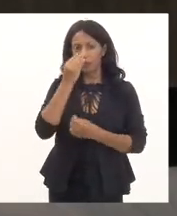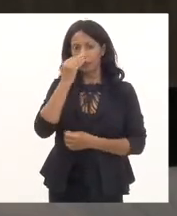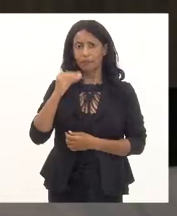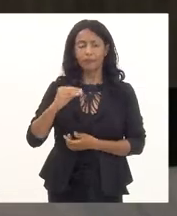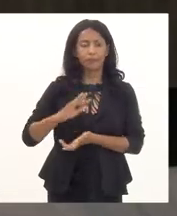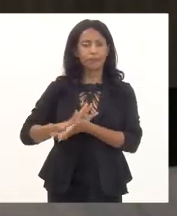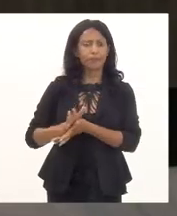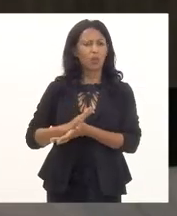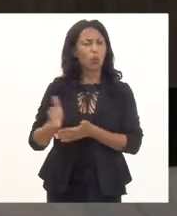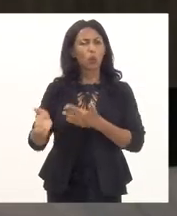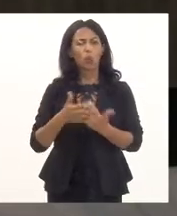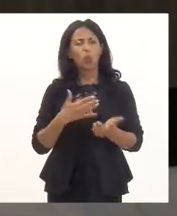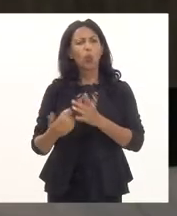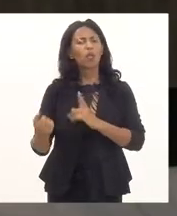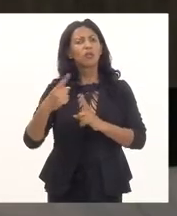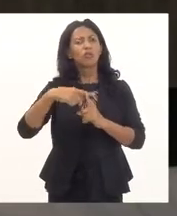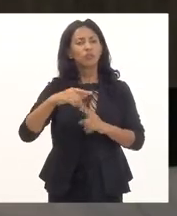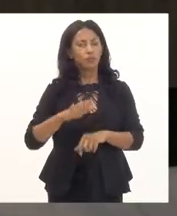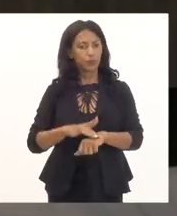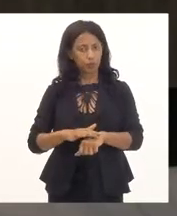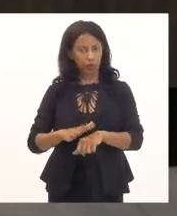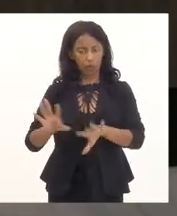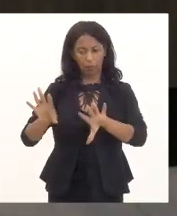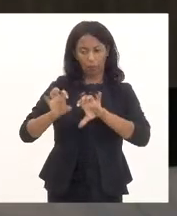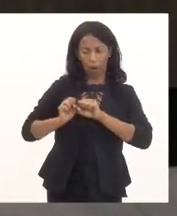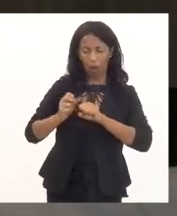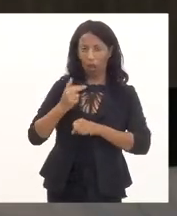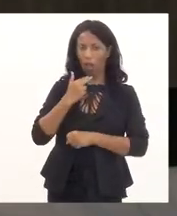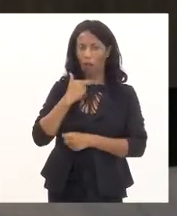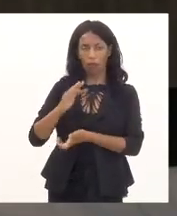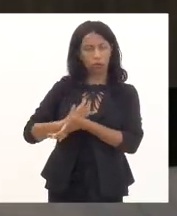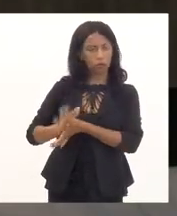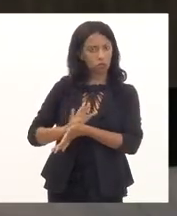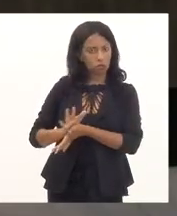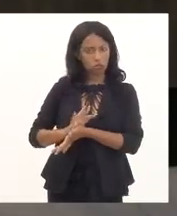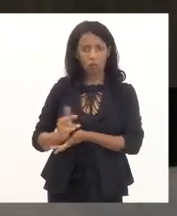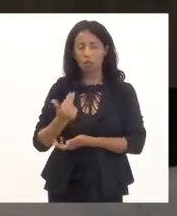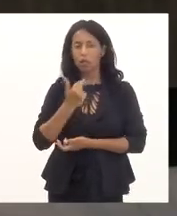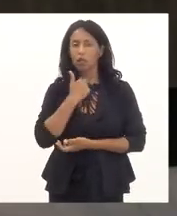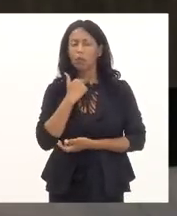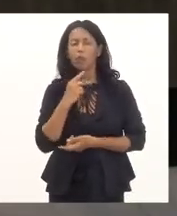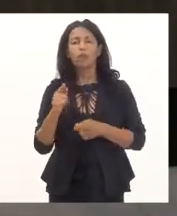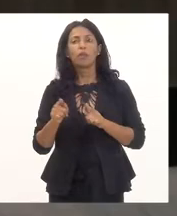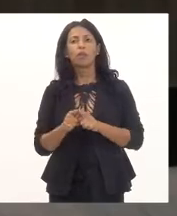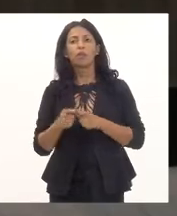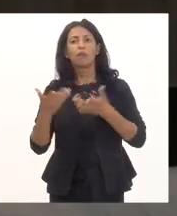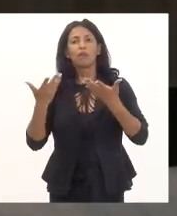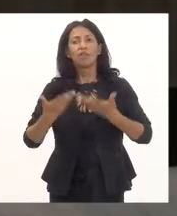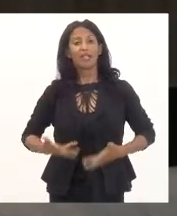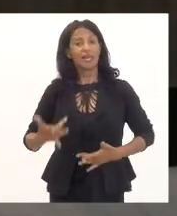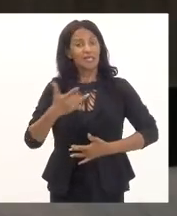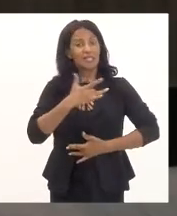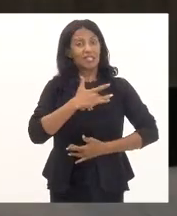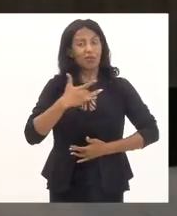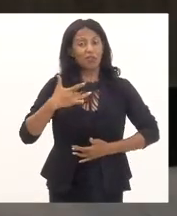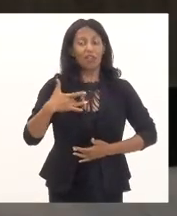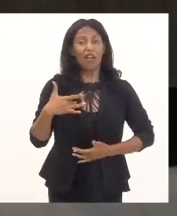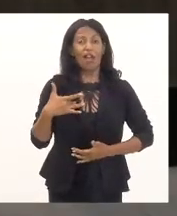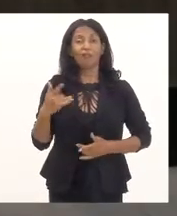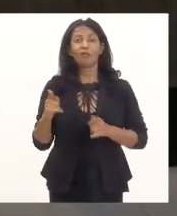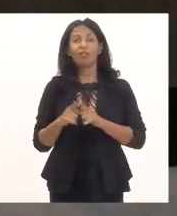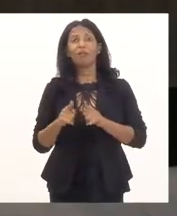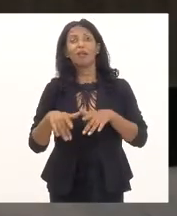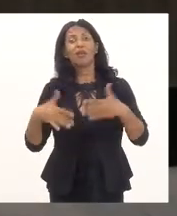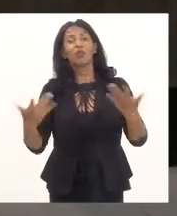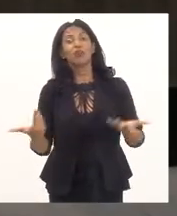discriminado por ter qualquer tipo de doença. E ninguém pode ser discriminado por estar saudável e não ter se